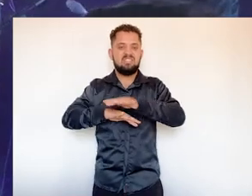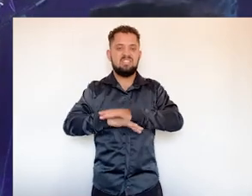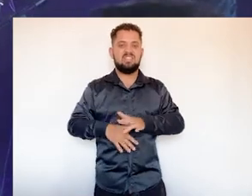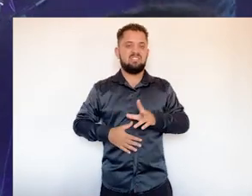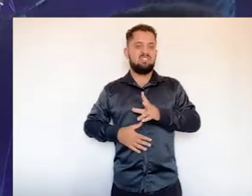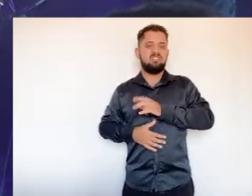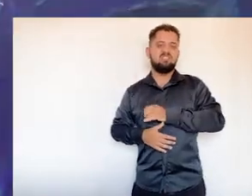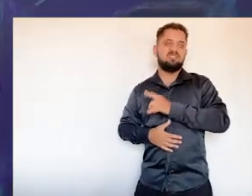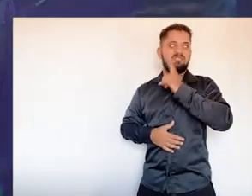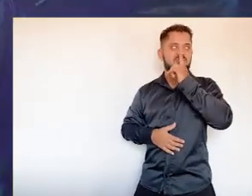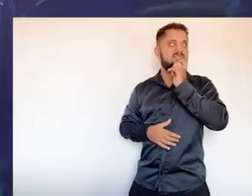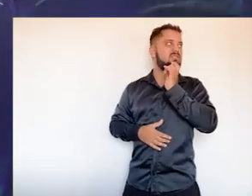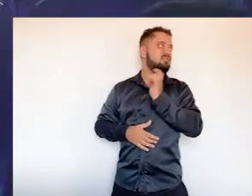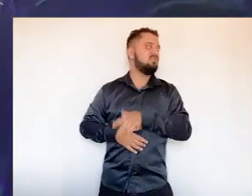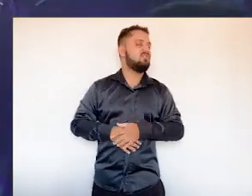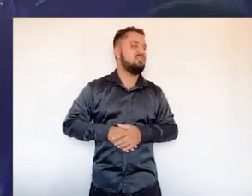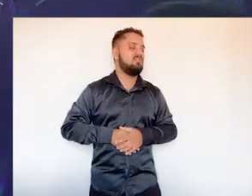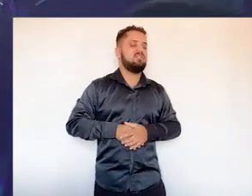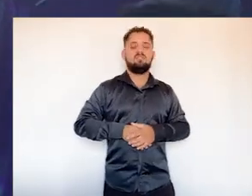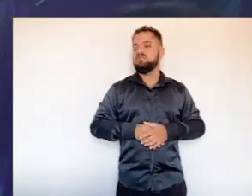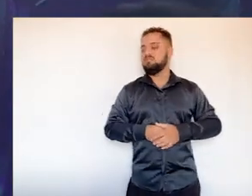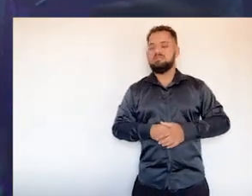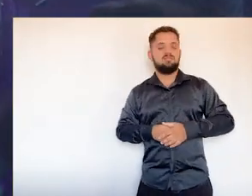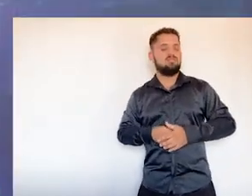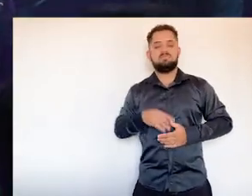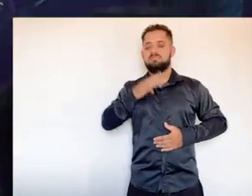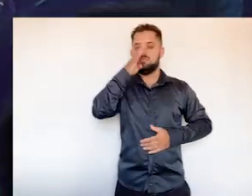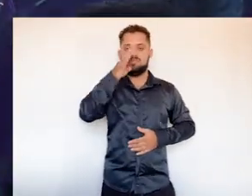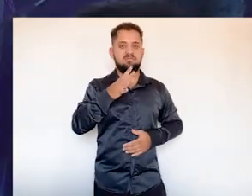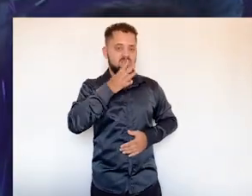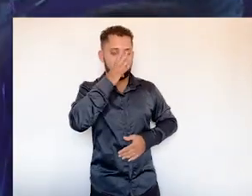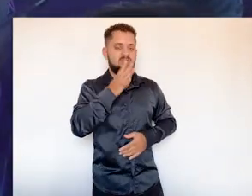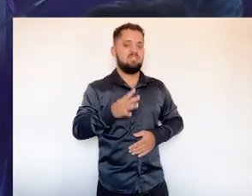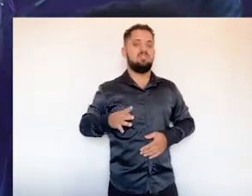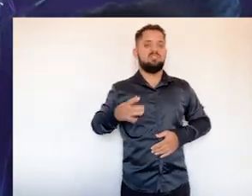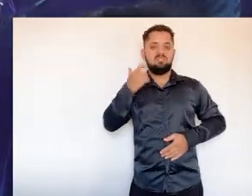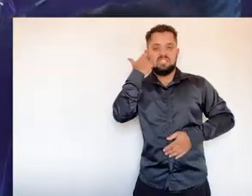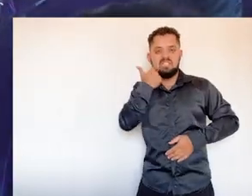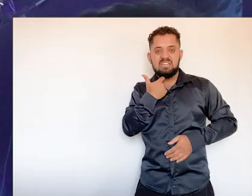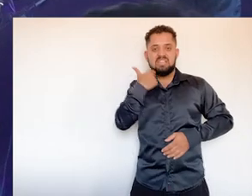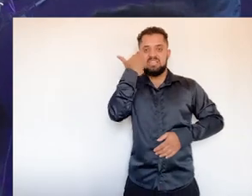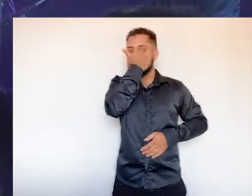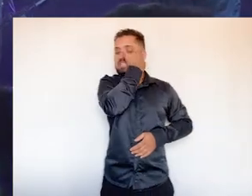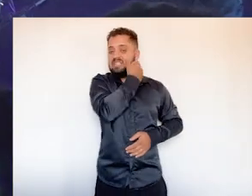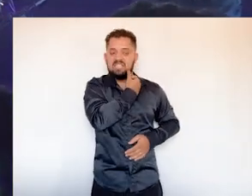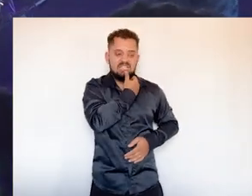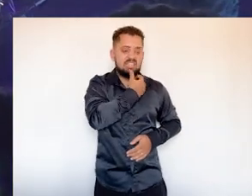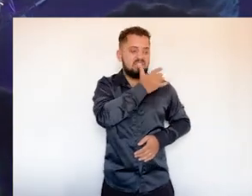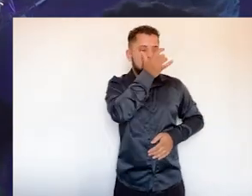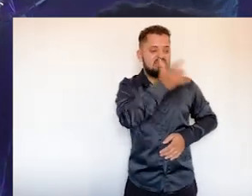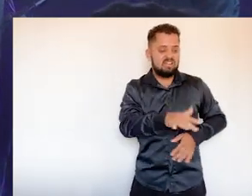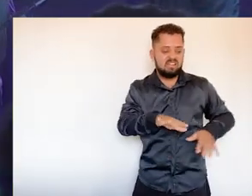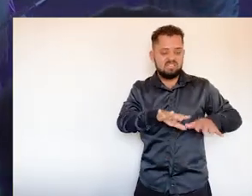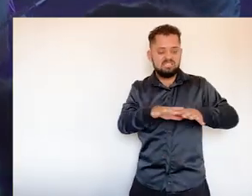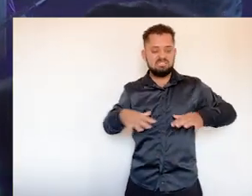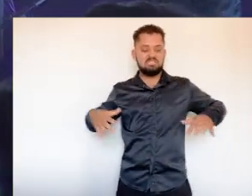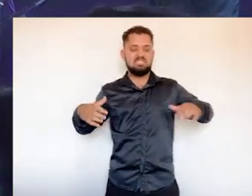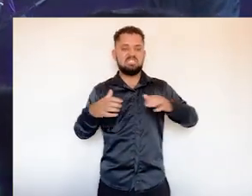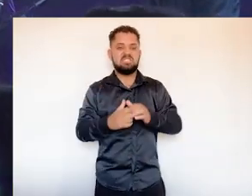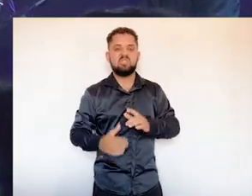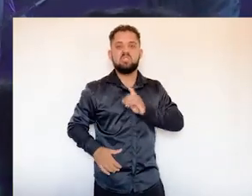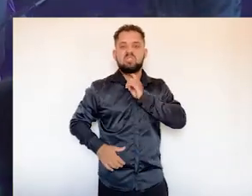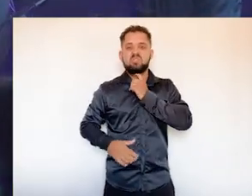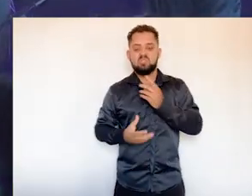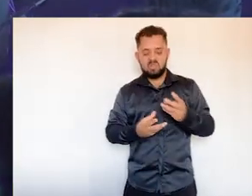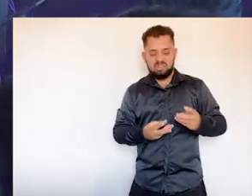malandragem. Tá de lazer com minha face. Quando ele faz a barra, é pura sacanagem. Vem de pelo lá na pia. Cai serra de vacilo